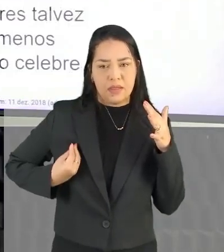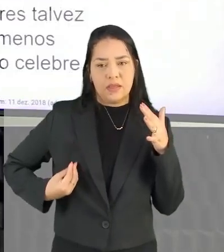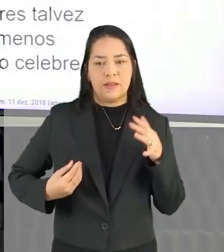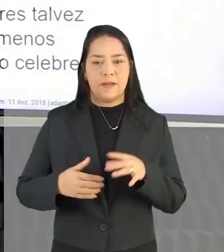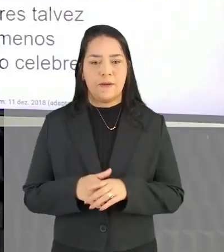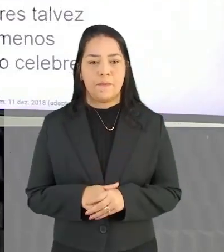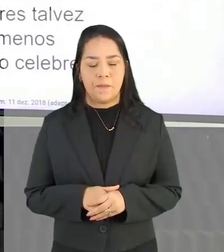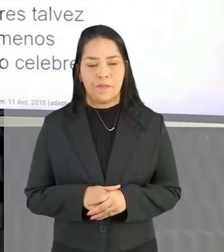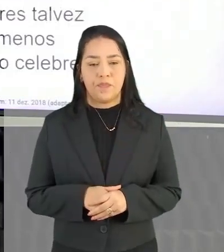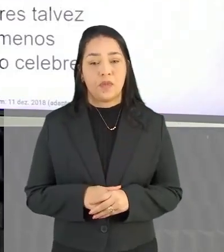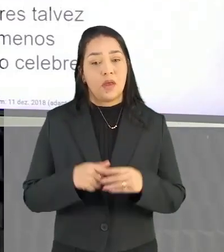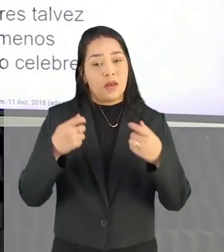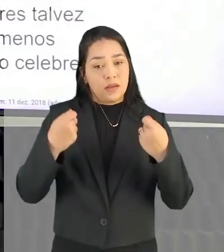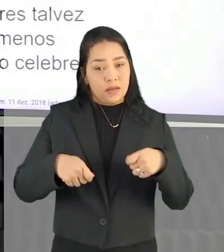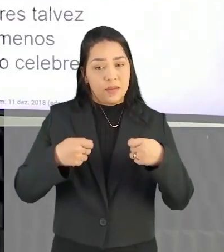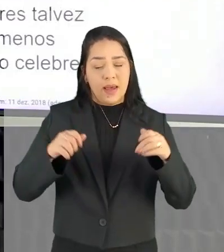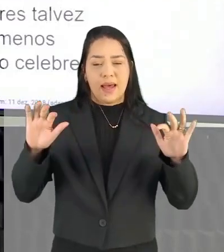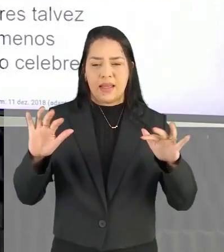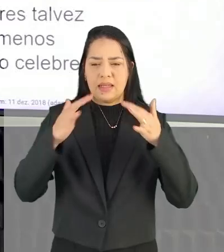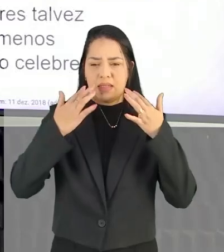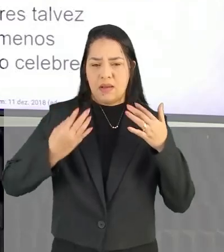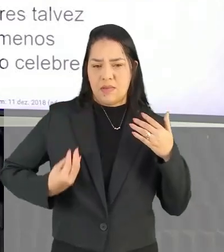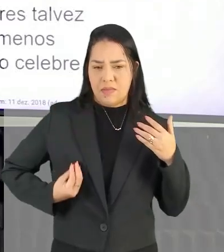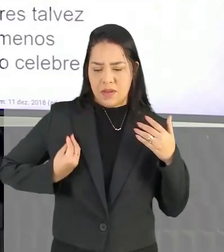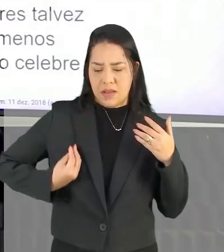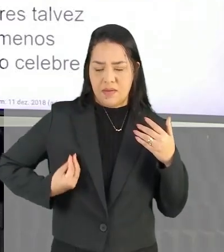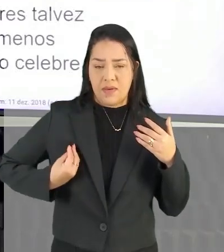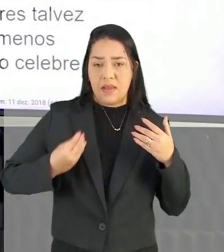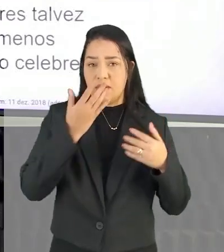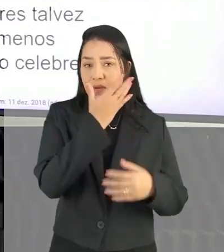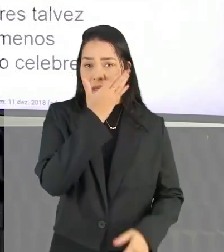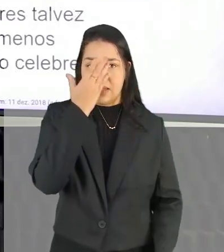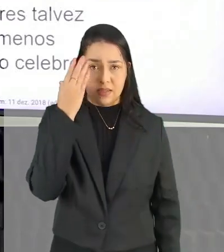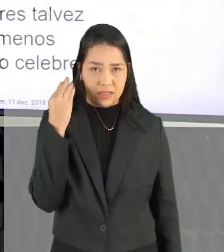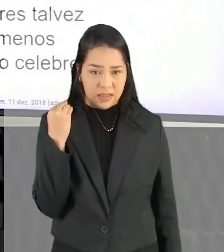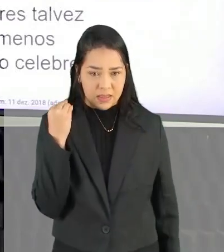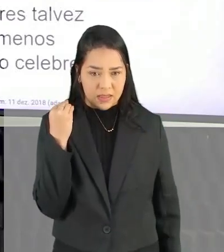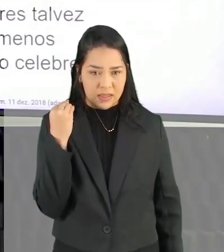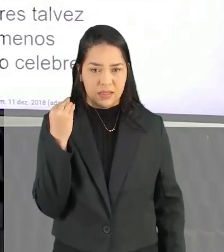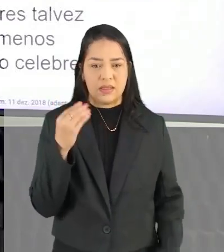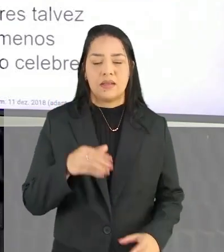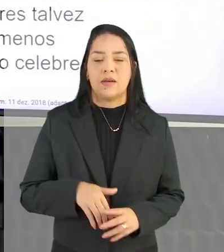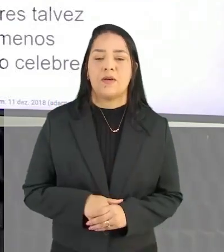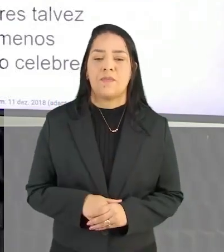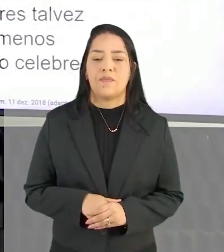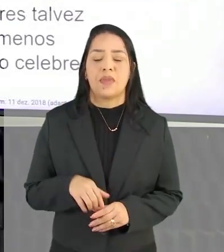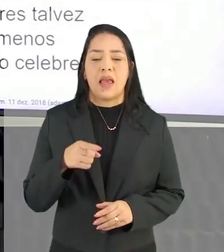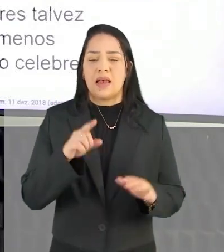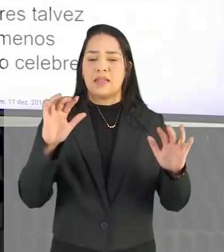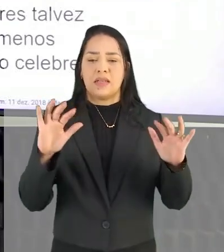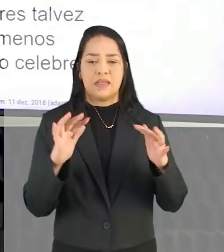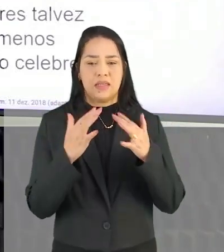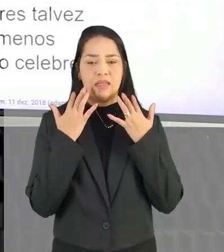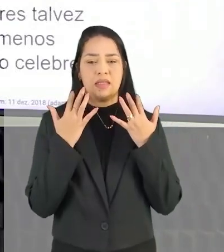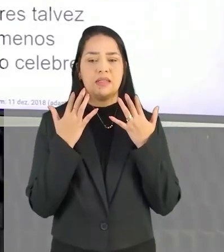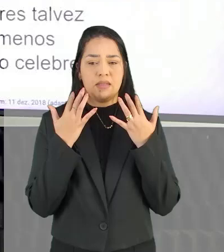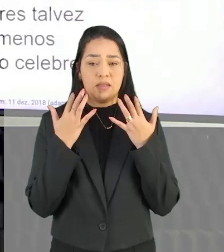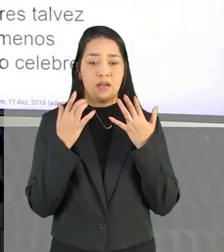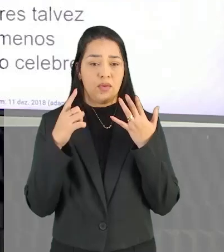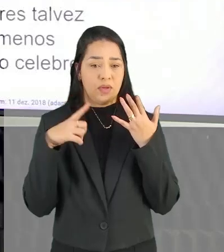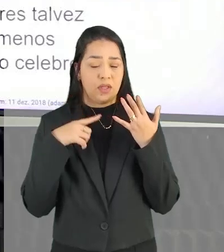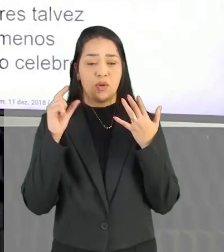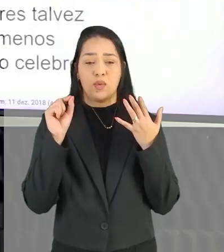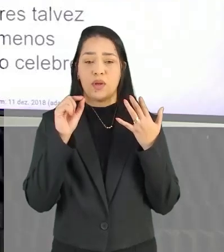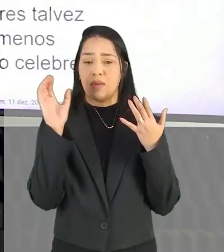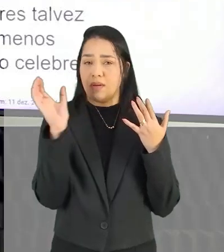nesse sentido. E é precisamente a atenção pela vida que está esquecida. Essa